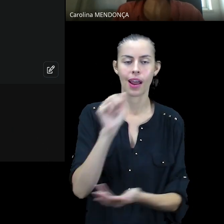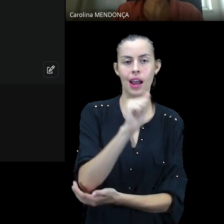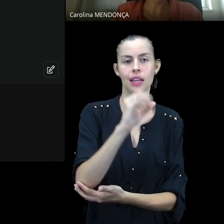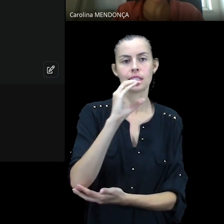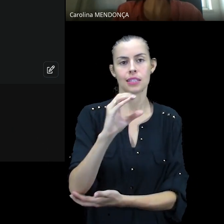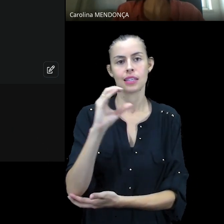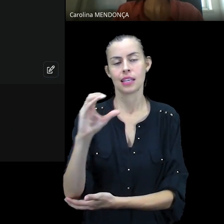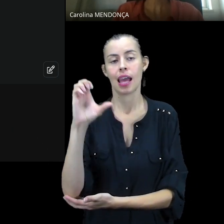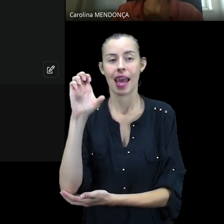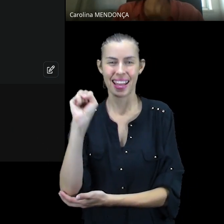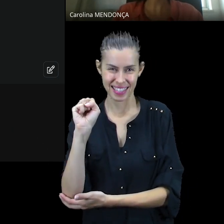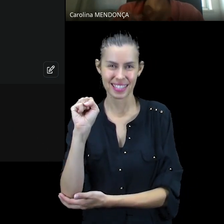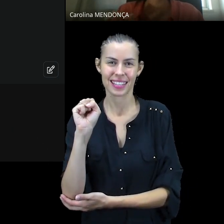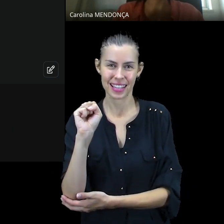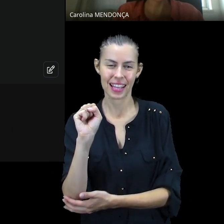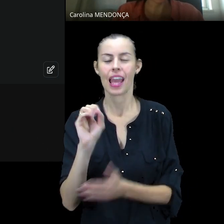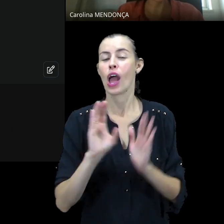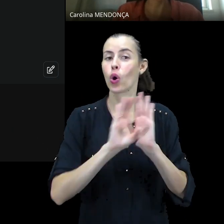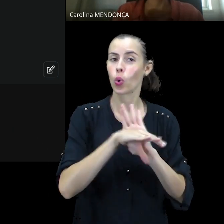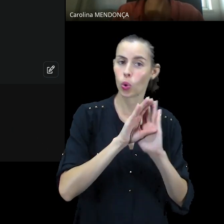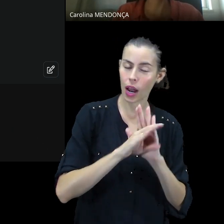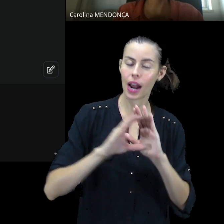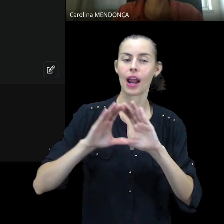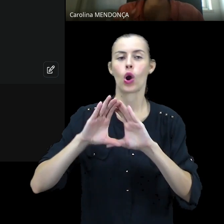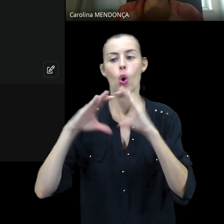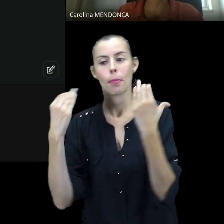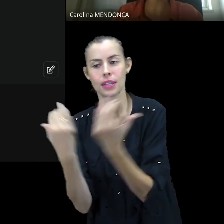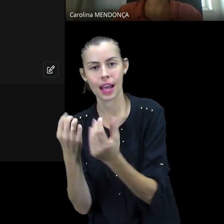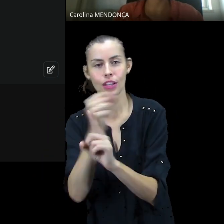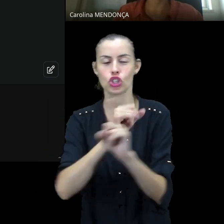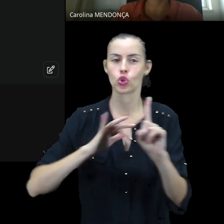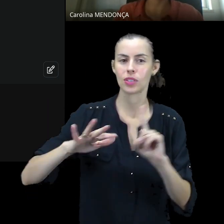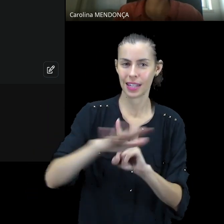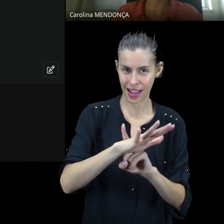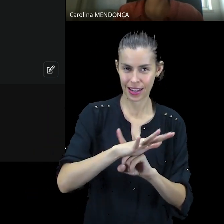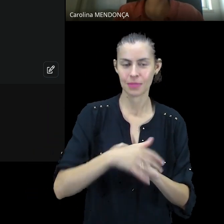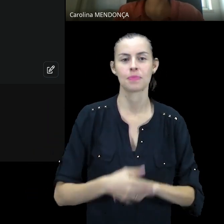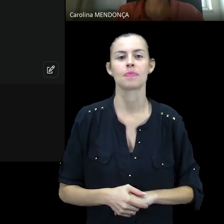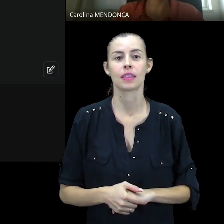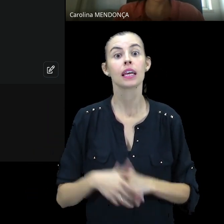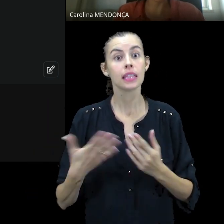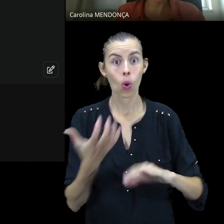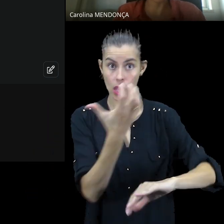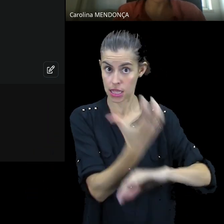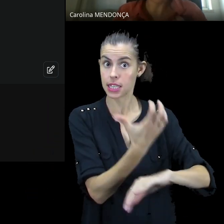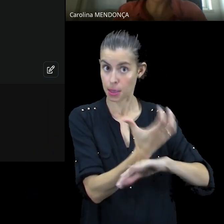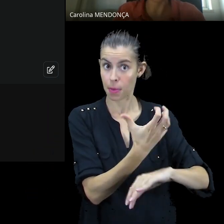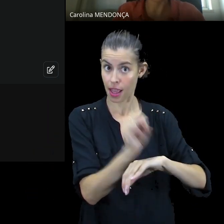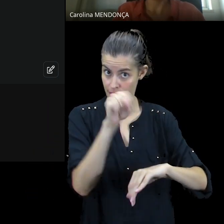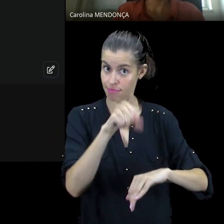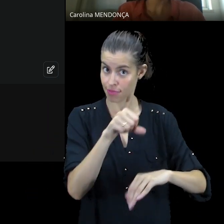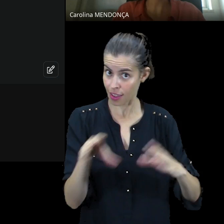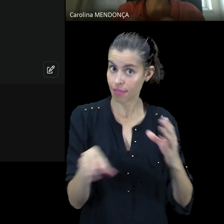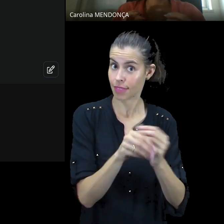é proposto. Para você propor uma CCS, você não pode propor um docente sozinho ou de um curso